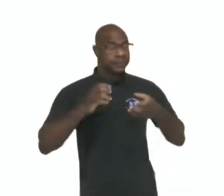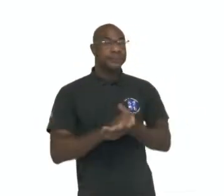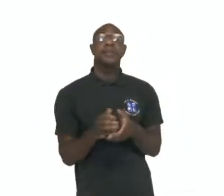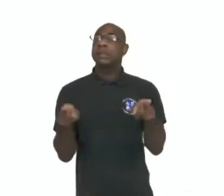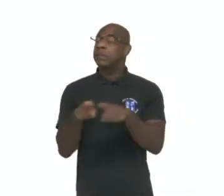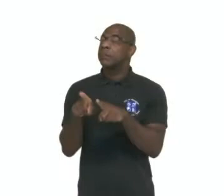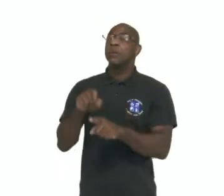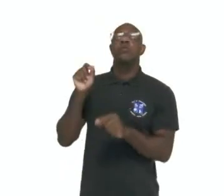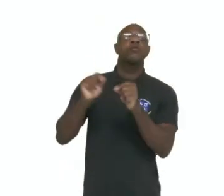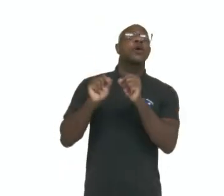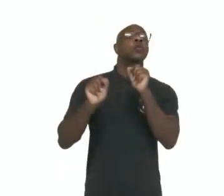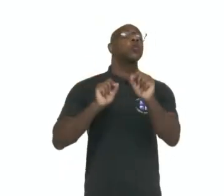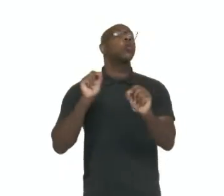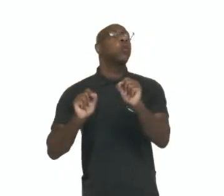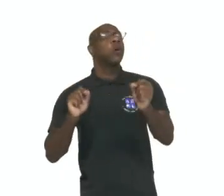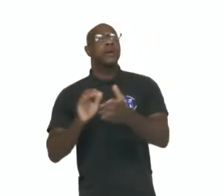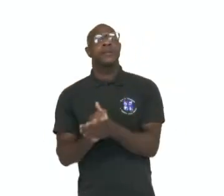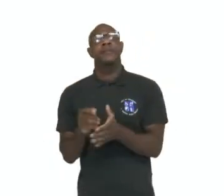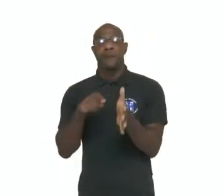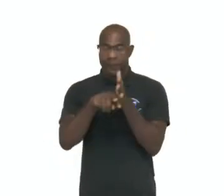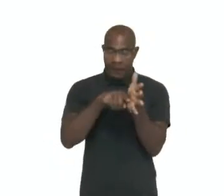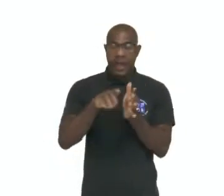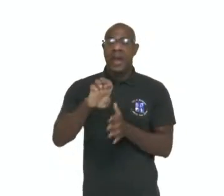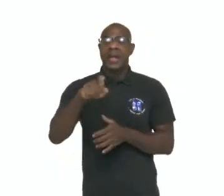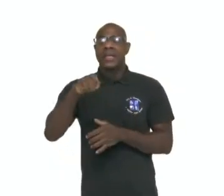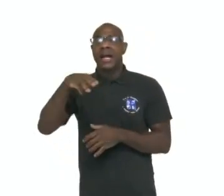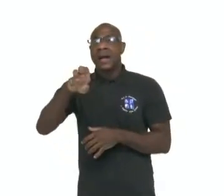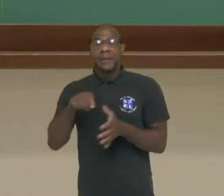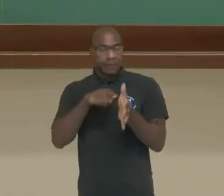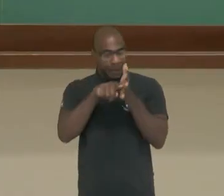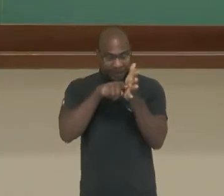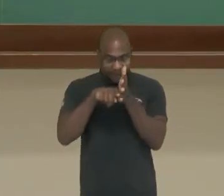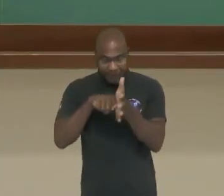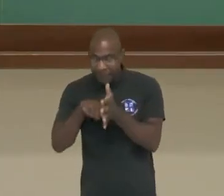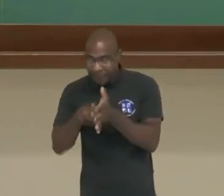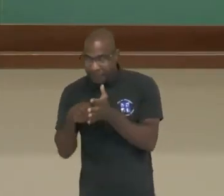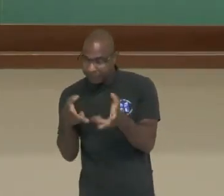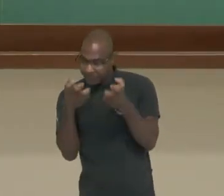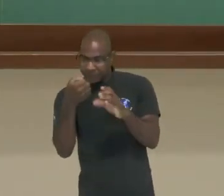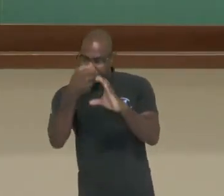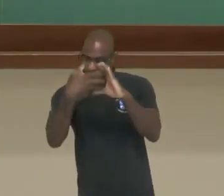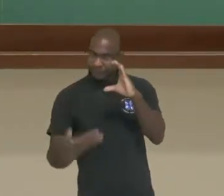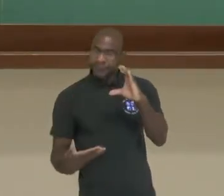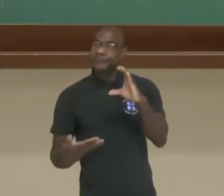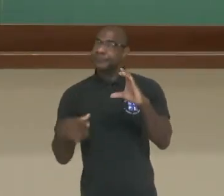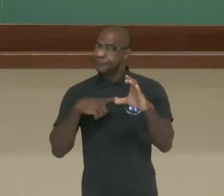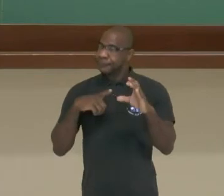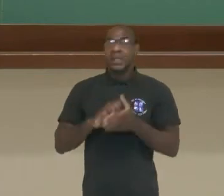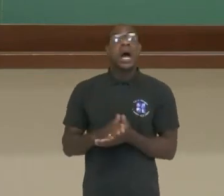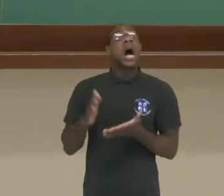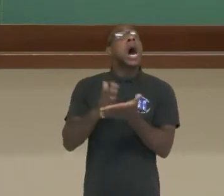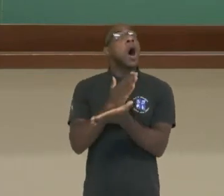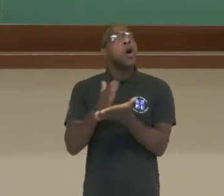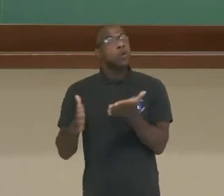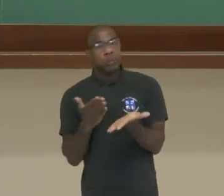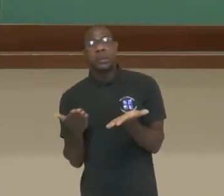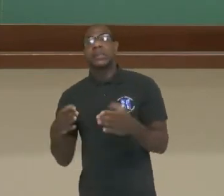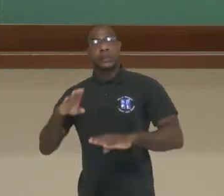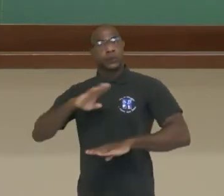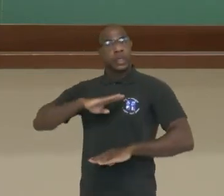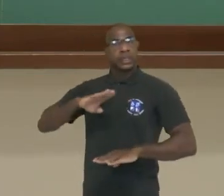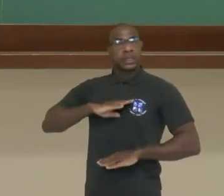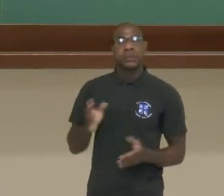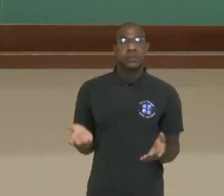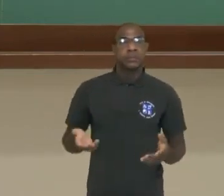da realização de exames sobre os cromossomos. Em alguns casos, essa síndrome